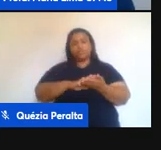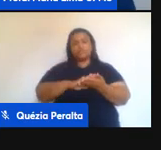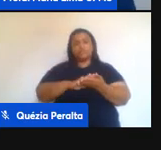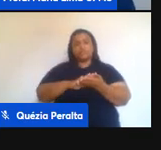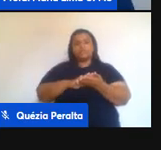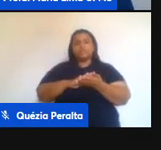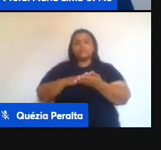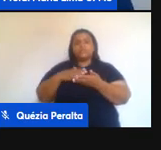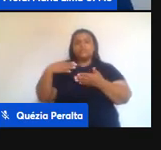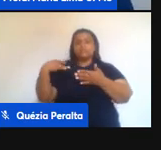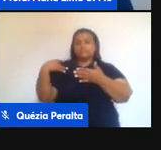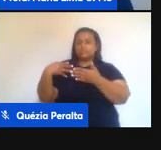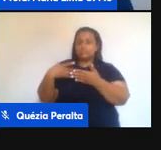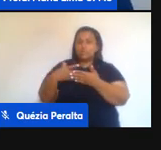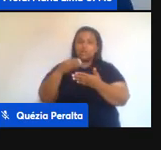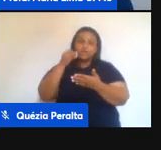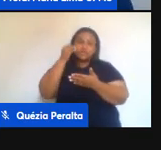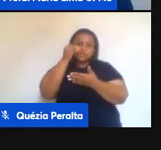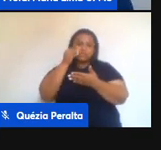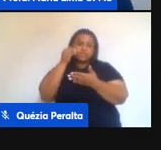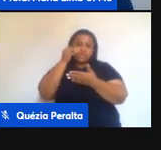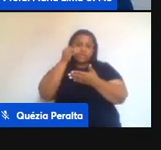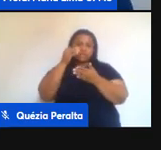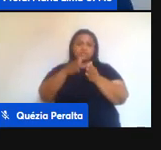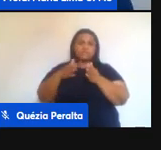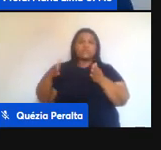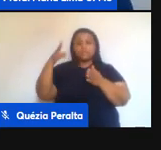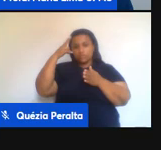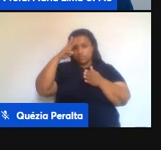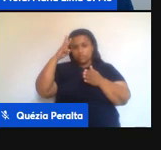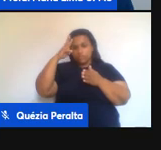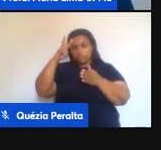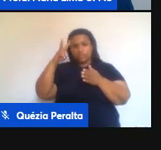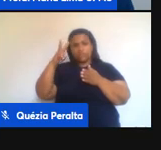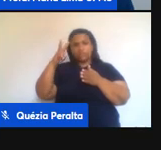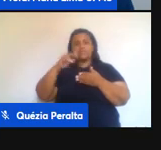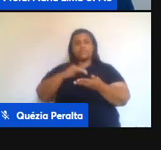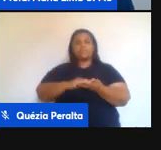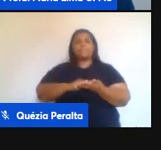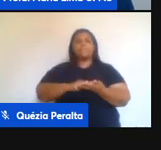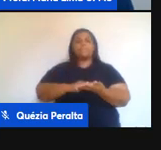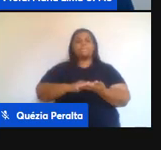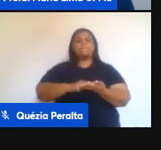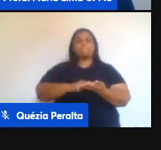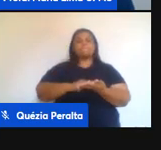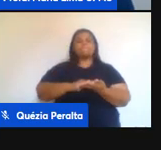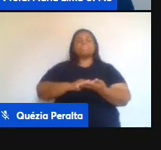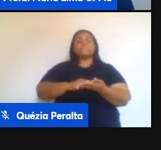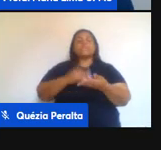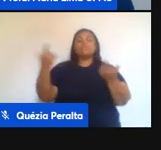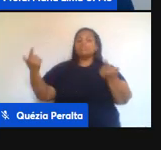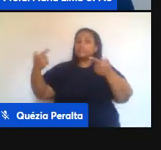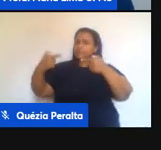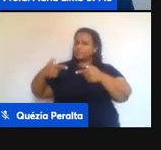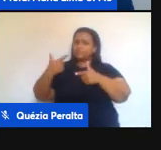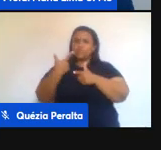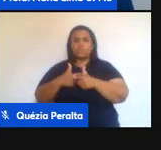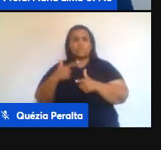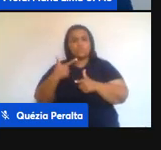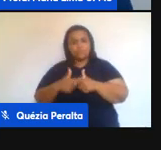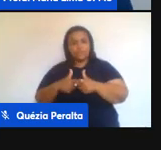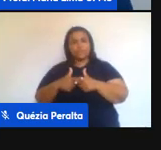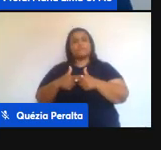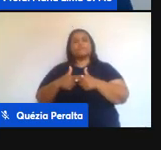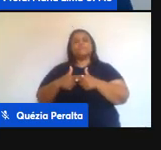termos históricos, ela pode ser um problema e um desafio para nós, né? Nós, por